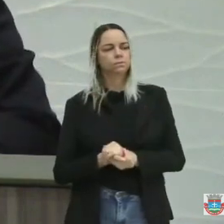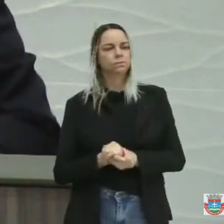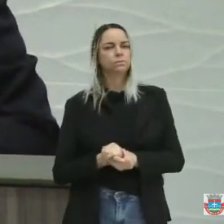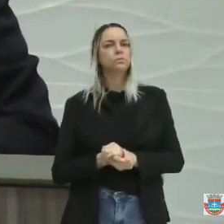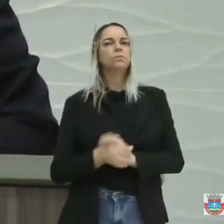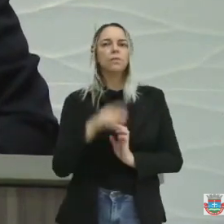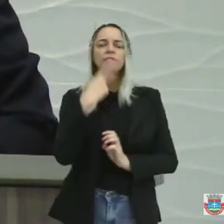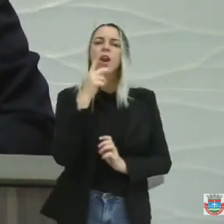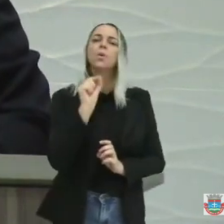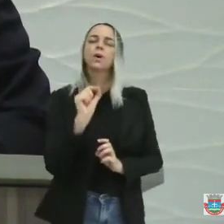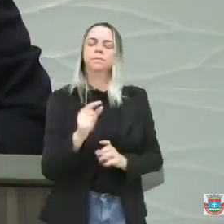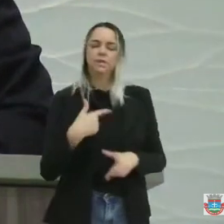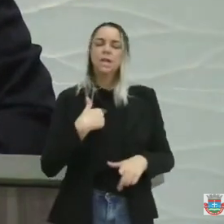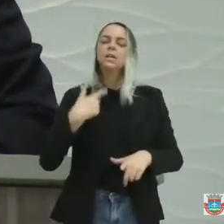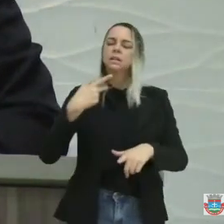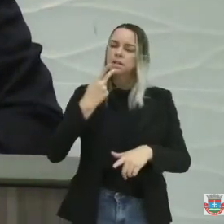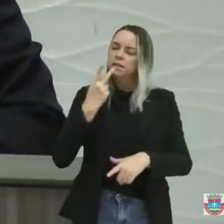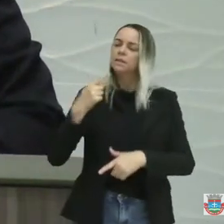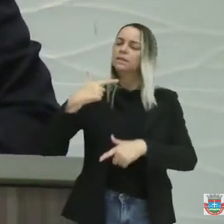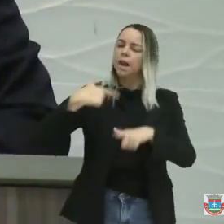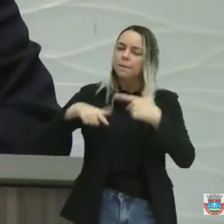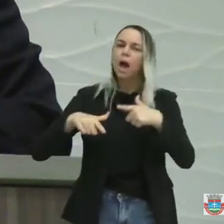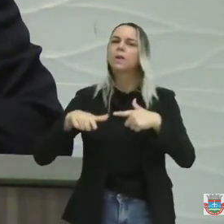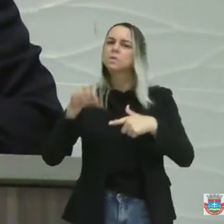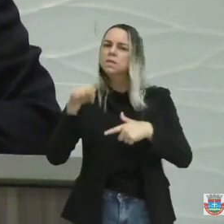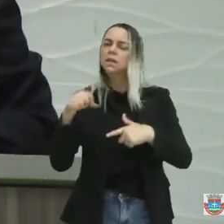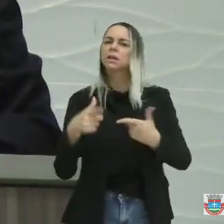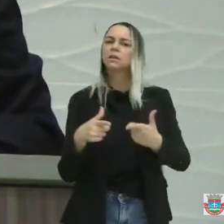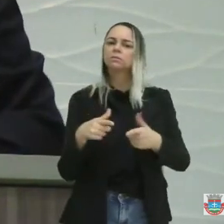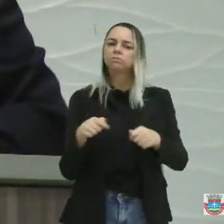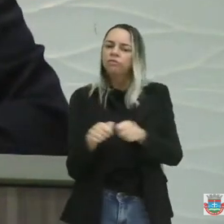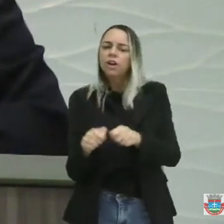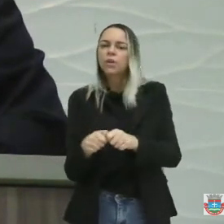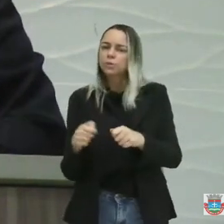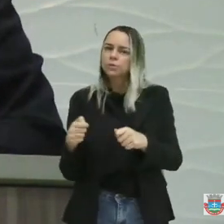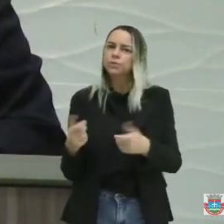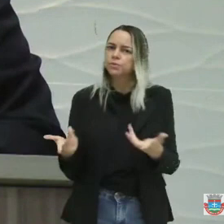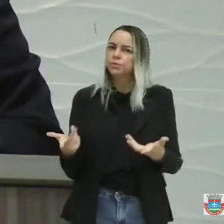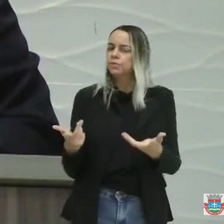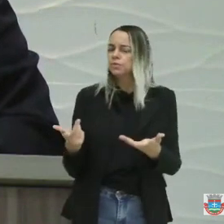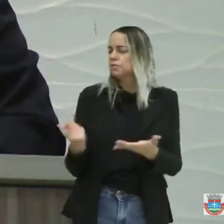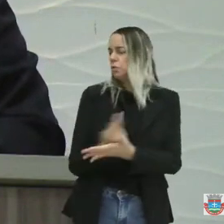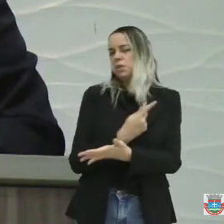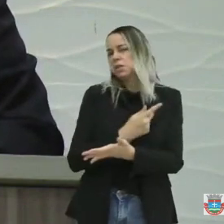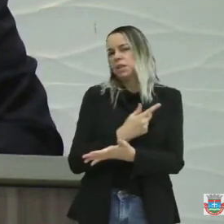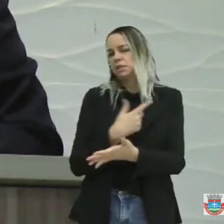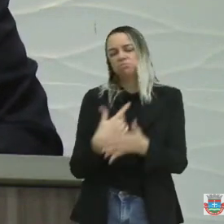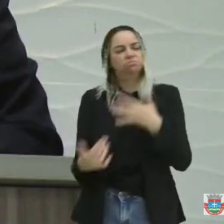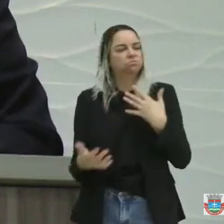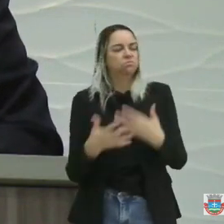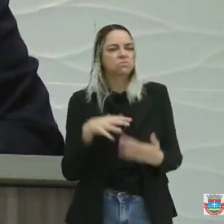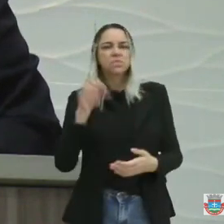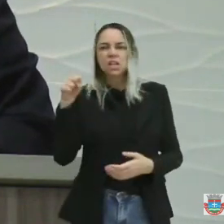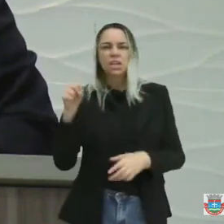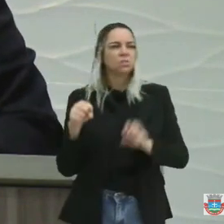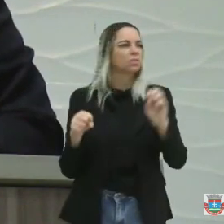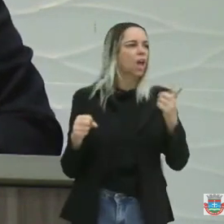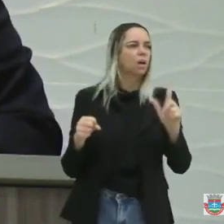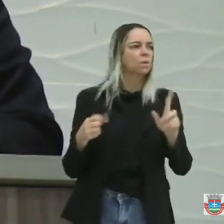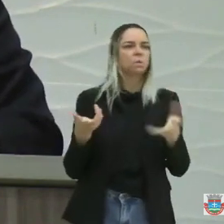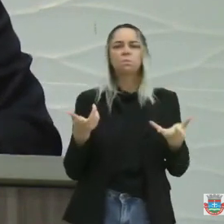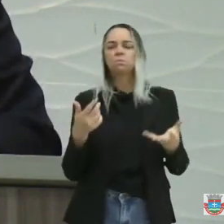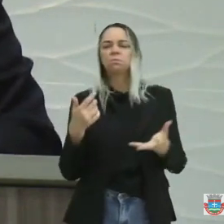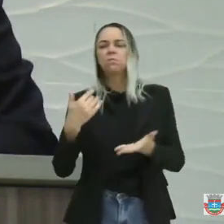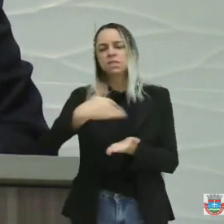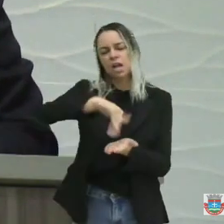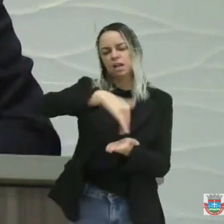ser feito. Se já ia ser feito ou não, não me interessa. O que interessa é que o secretário